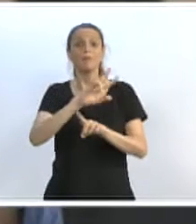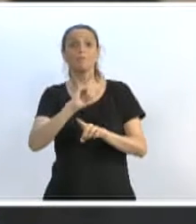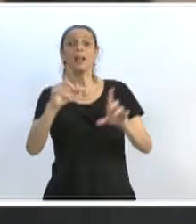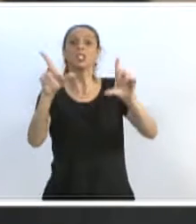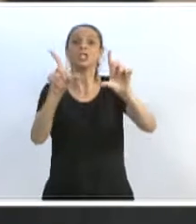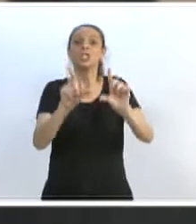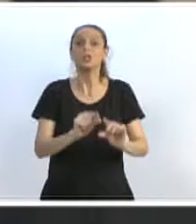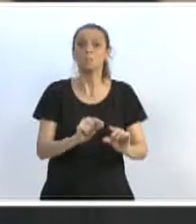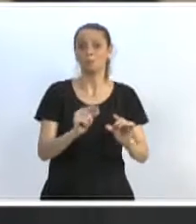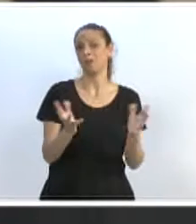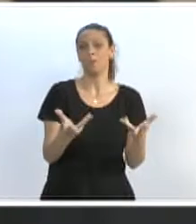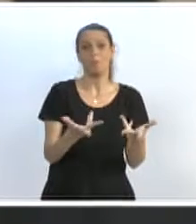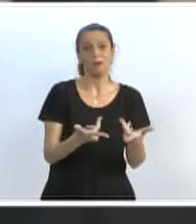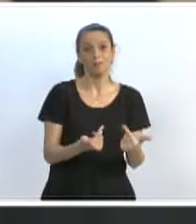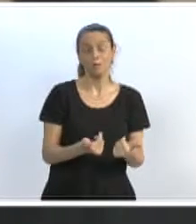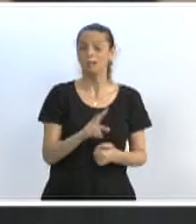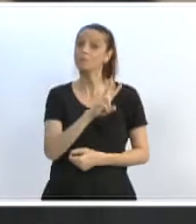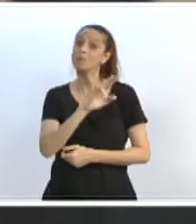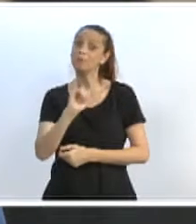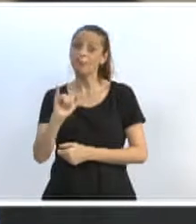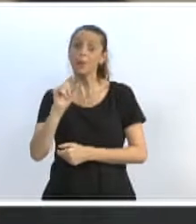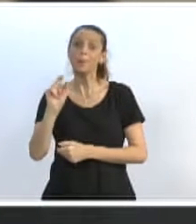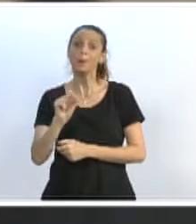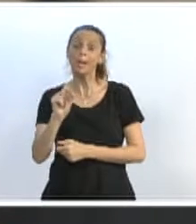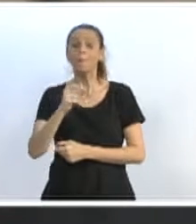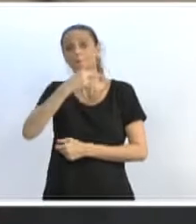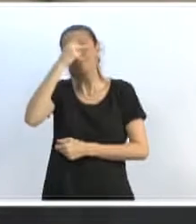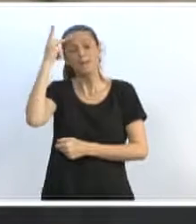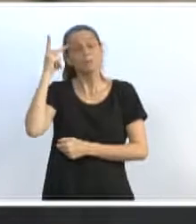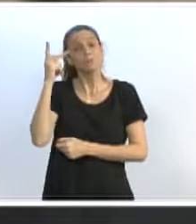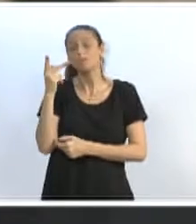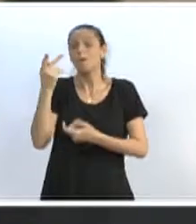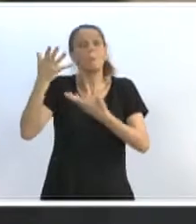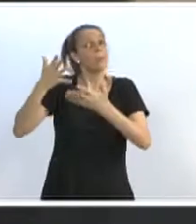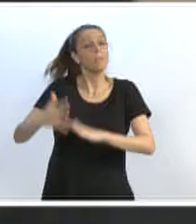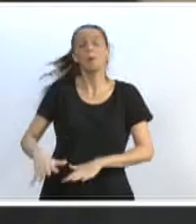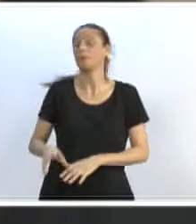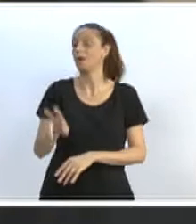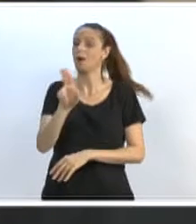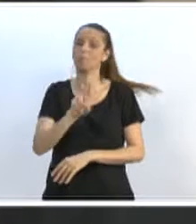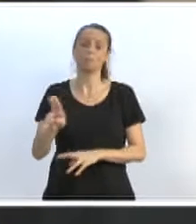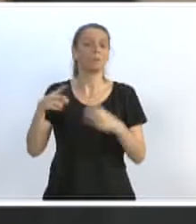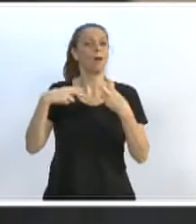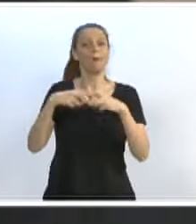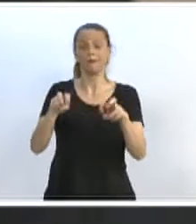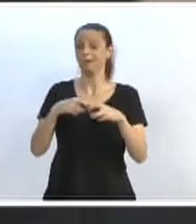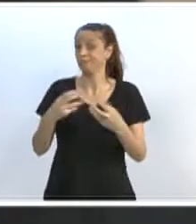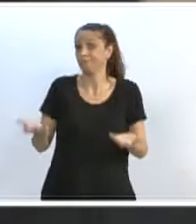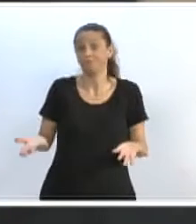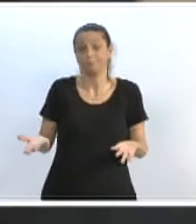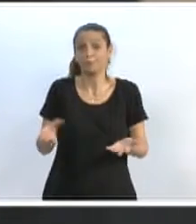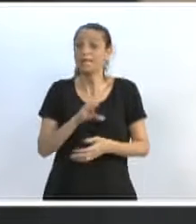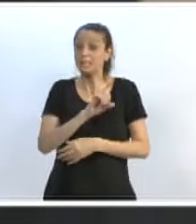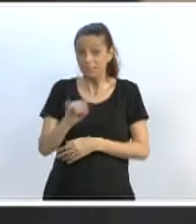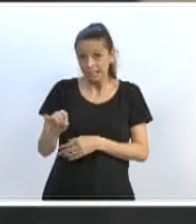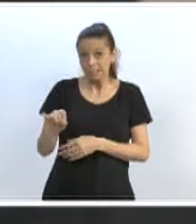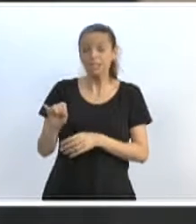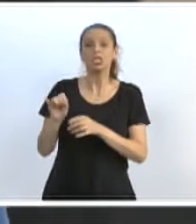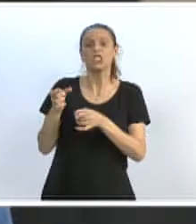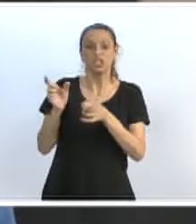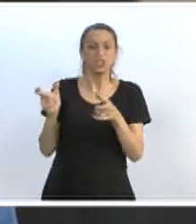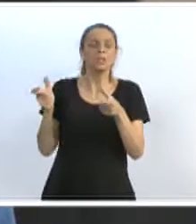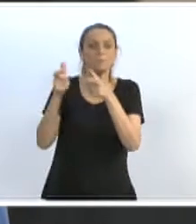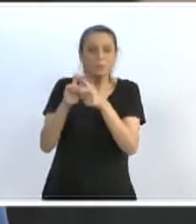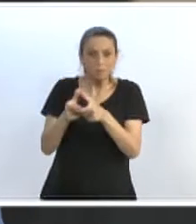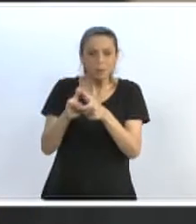cair a demanda pelo passageiro. E aí, obviamente, diminui o número de passageiros, automaticamente precisa se aumentar o número e o valor